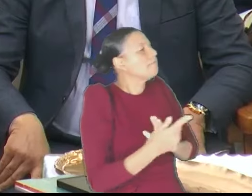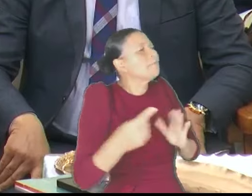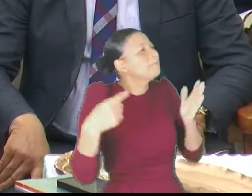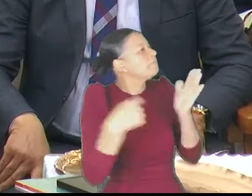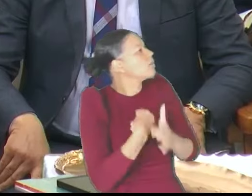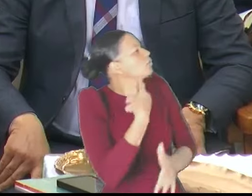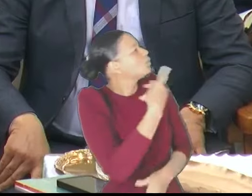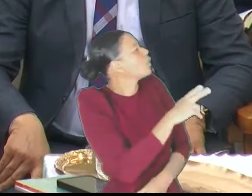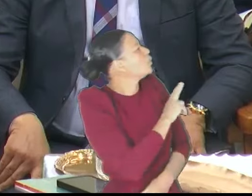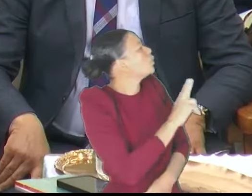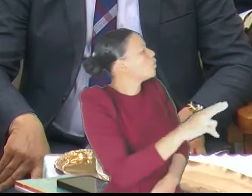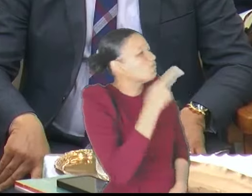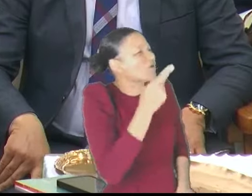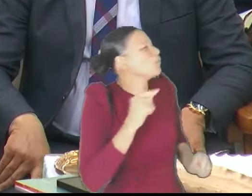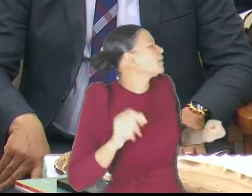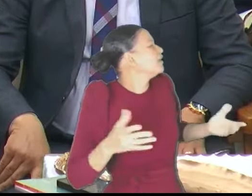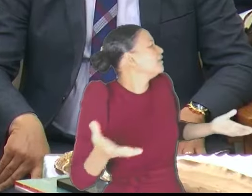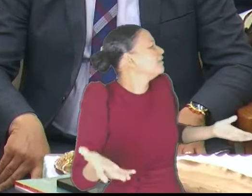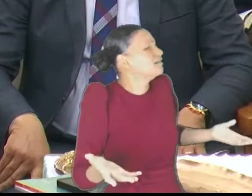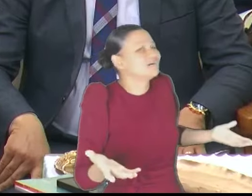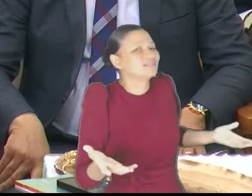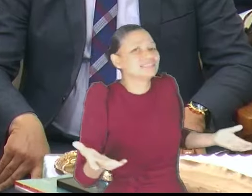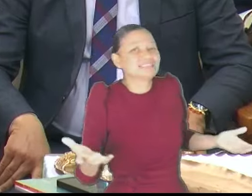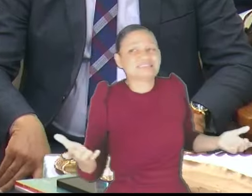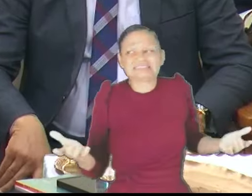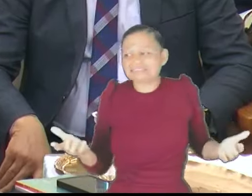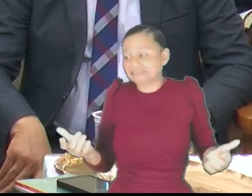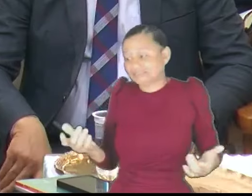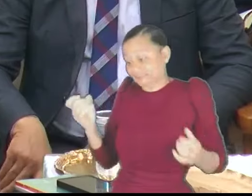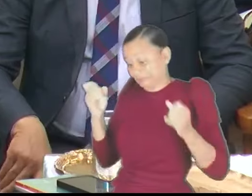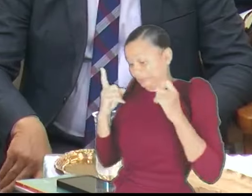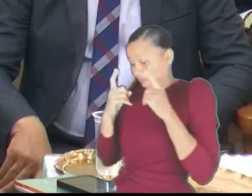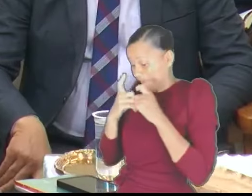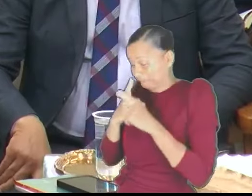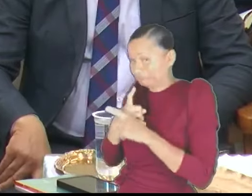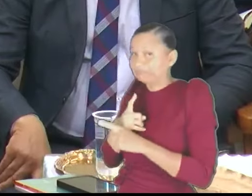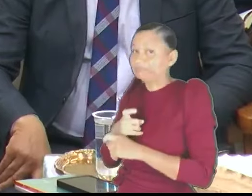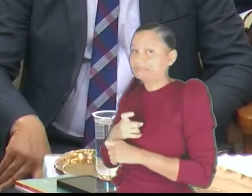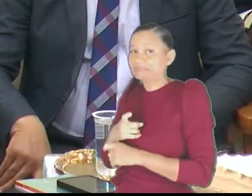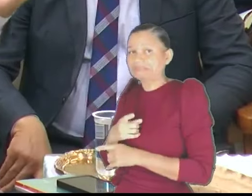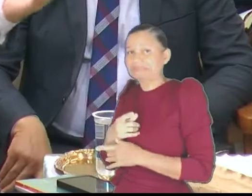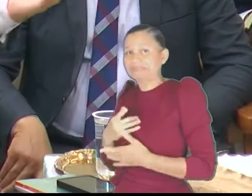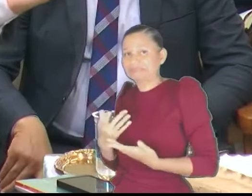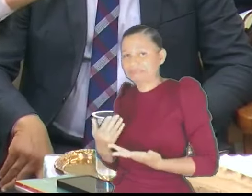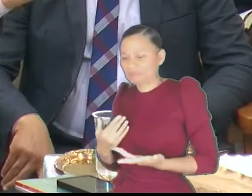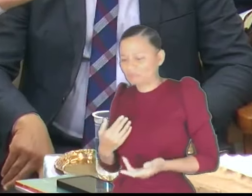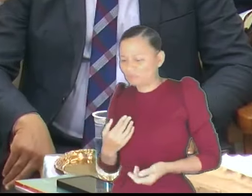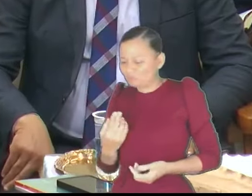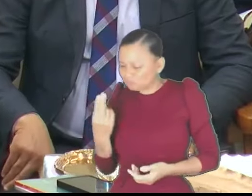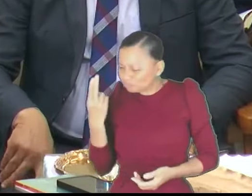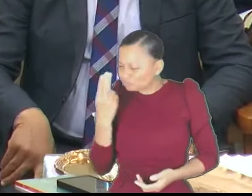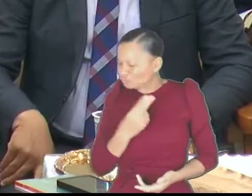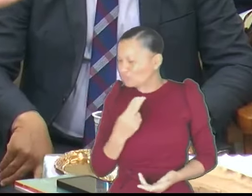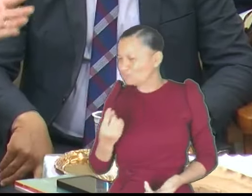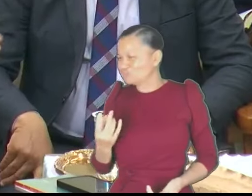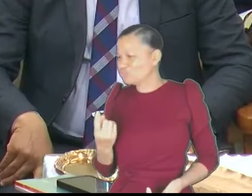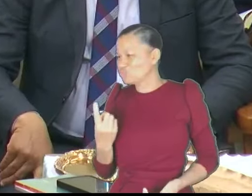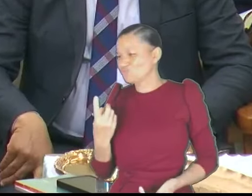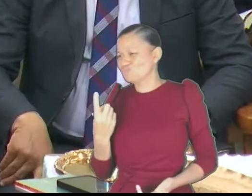teu nome, o que é que eu vou dizer? Aí fica difícil, Moisés. Eu dar um nome só para você é